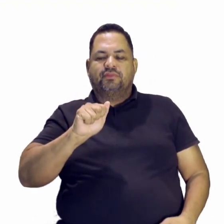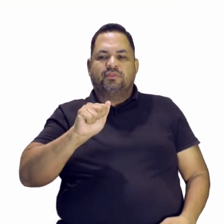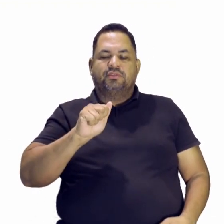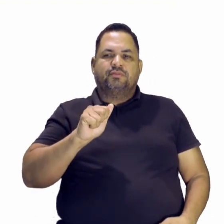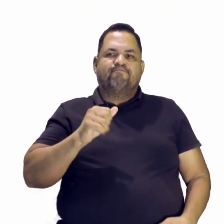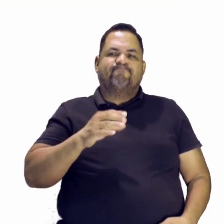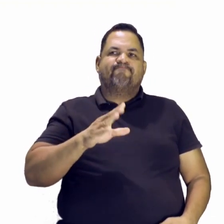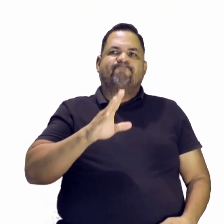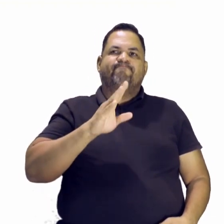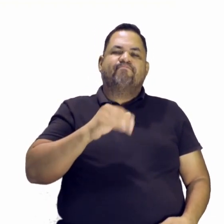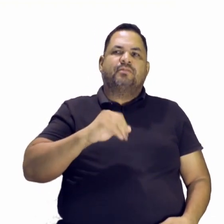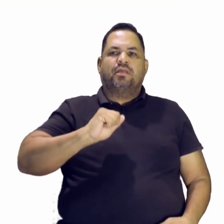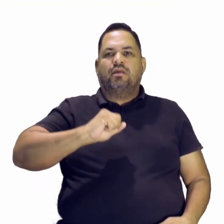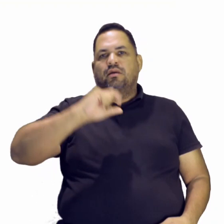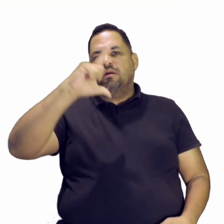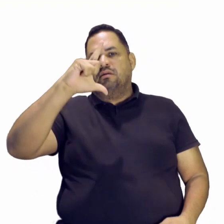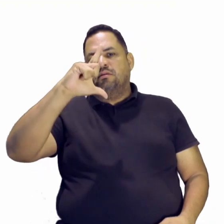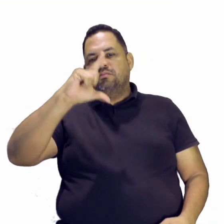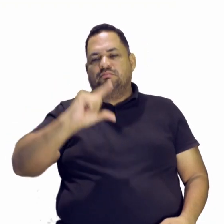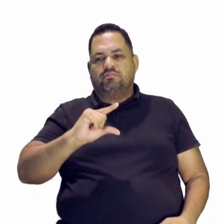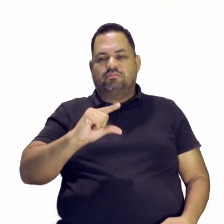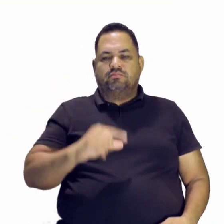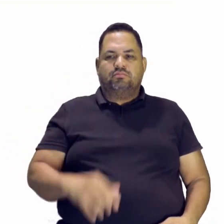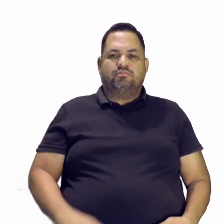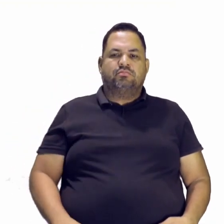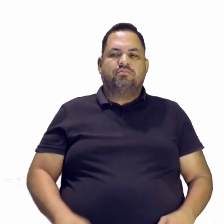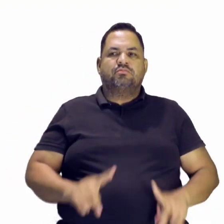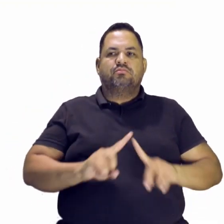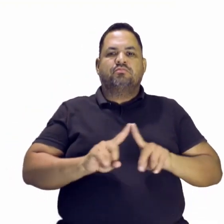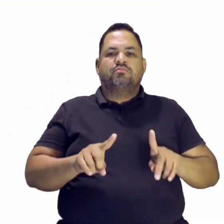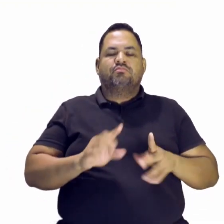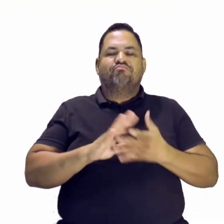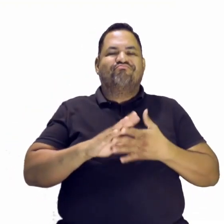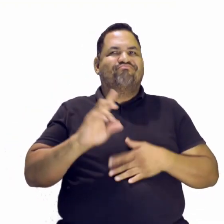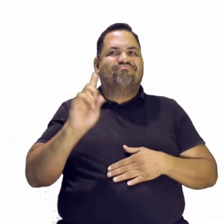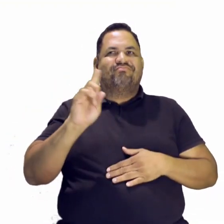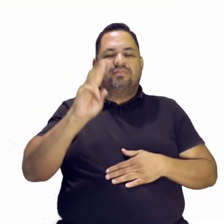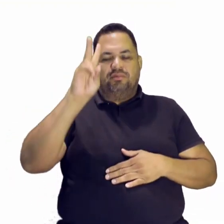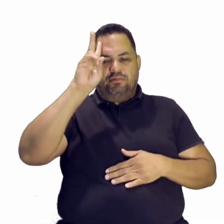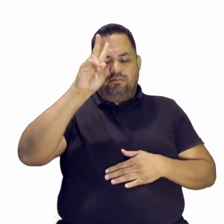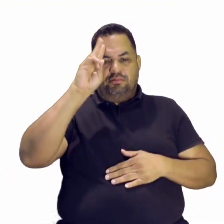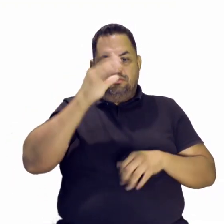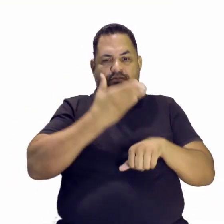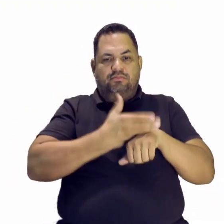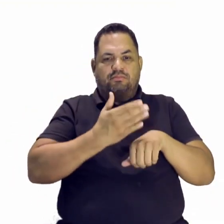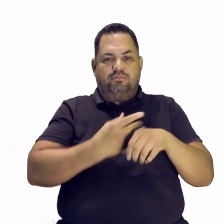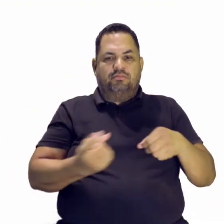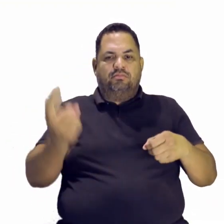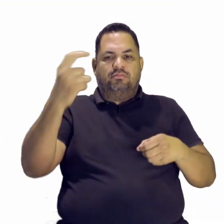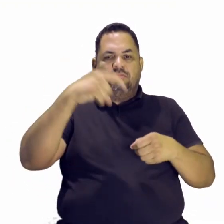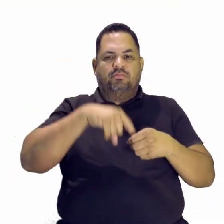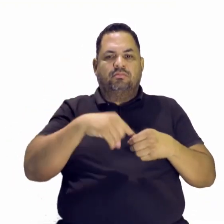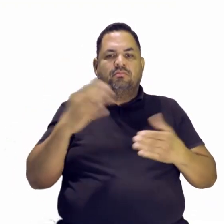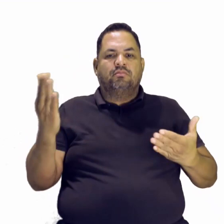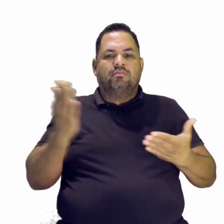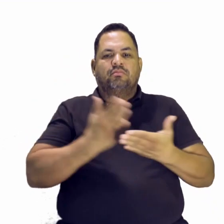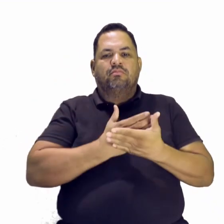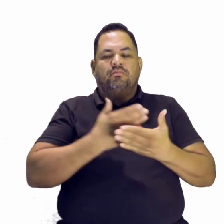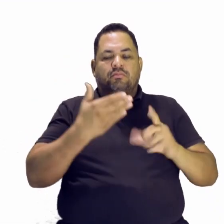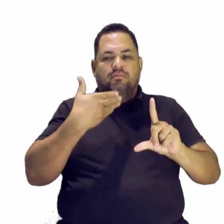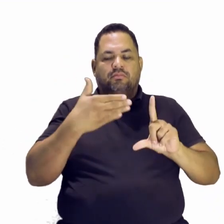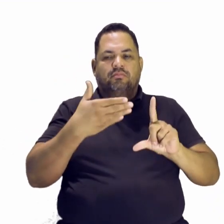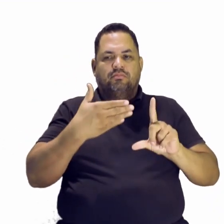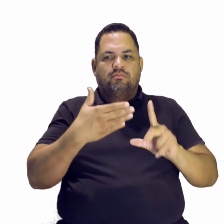que é alto, que é anaeróbio, que é baixo, mas eu não tô lembrando nem os exercícios, então tu vai voltar lá no material. Mas eu já vou te deixar